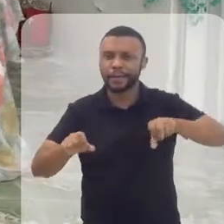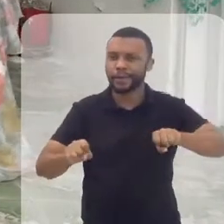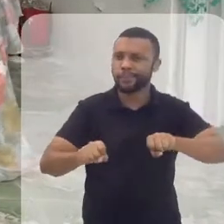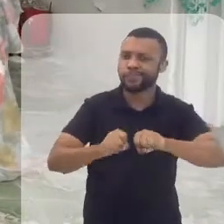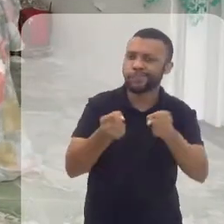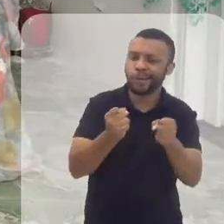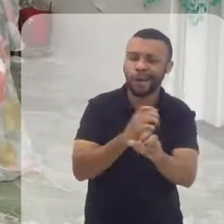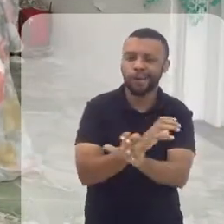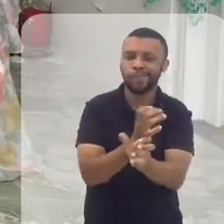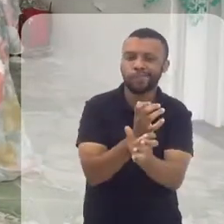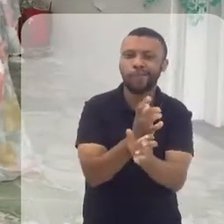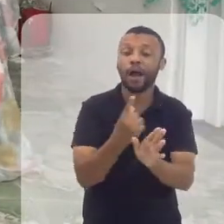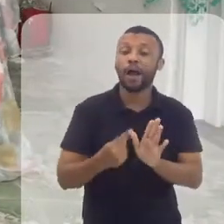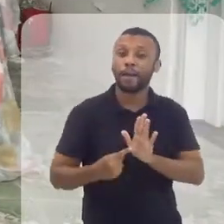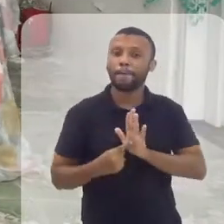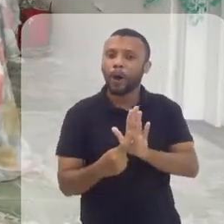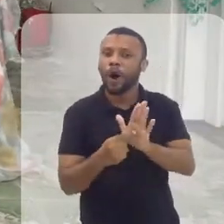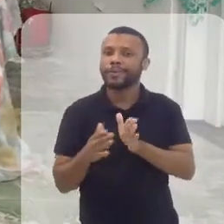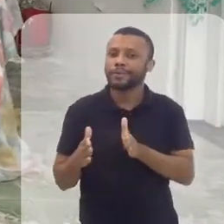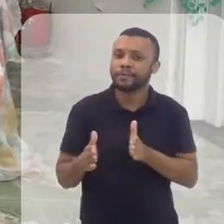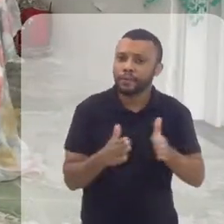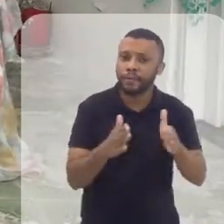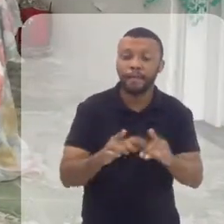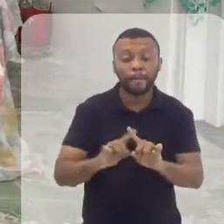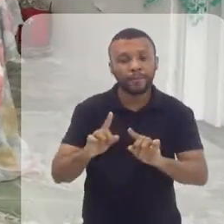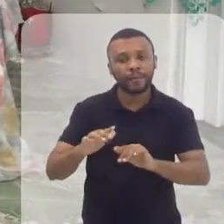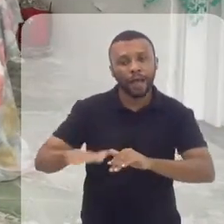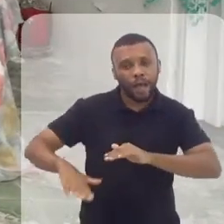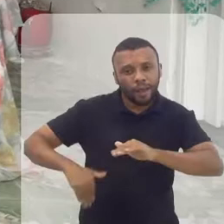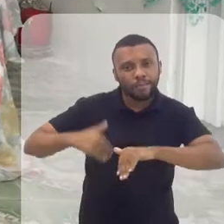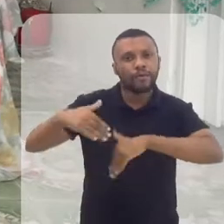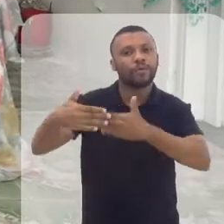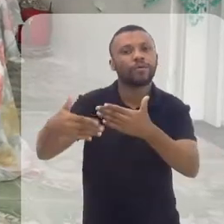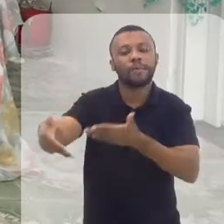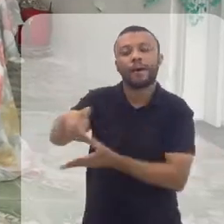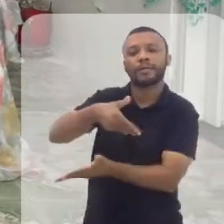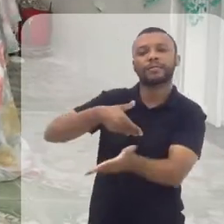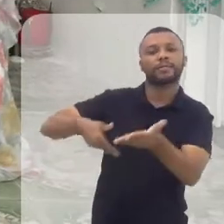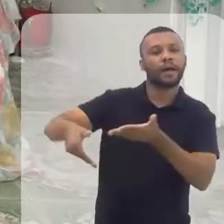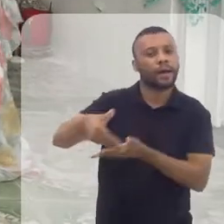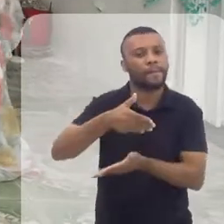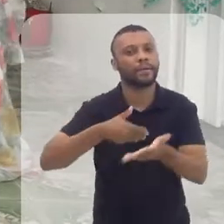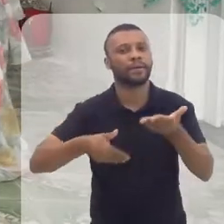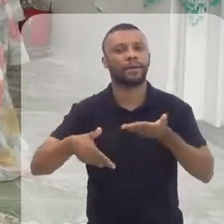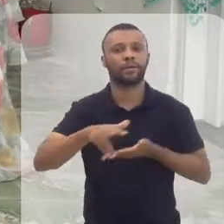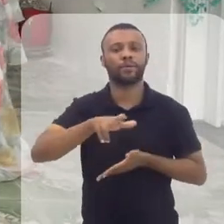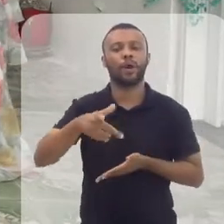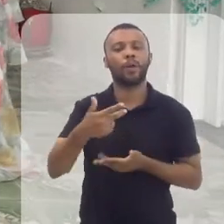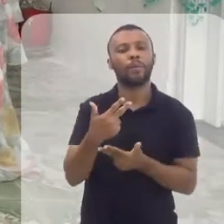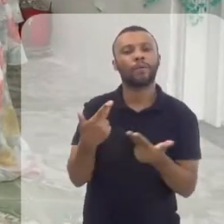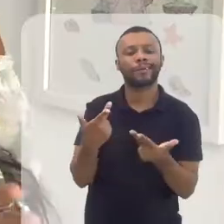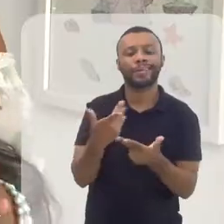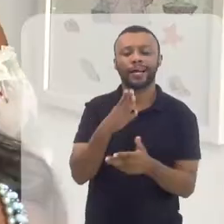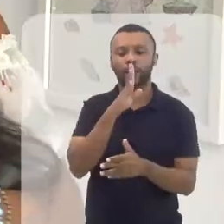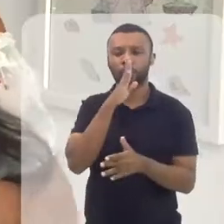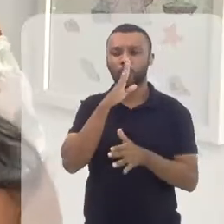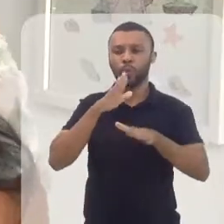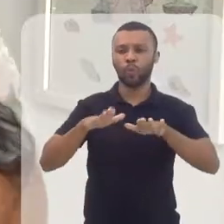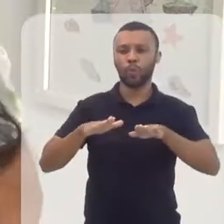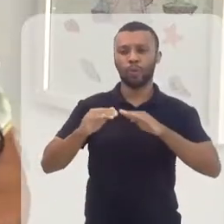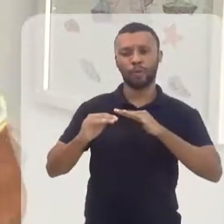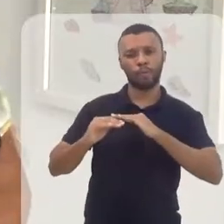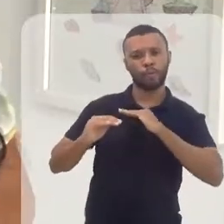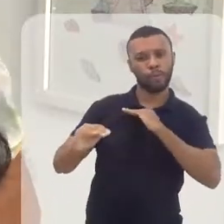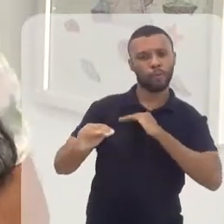e aponta caminhos. Tá? Mas você evolui. Tá? É uma dinâmica, não é uma coisa estática. Tá?